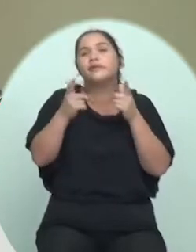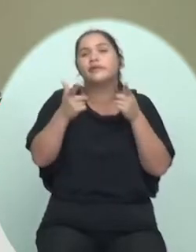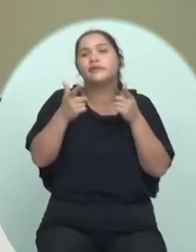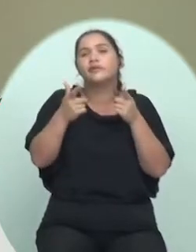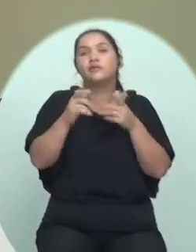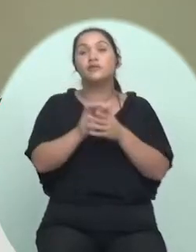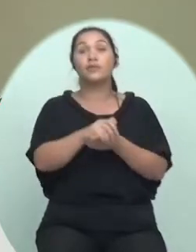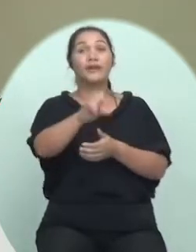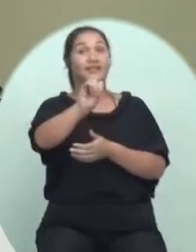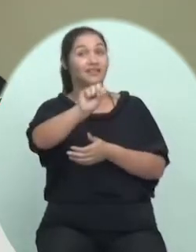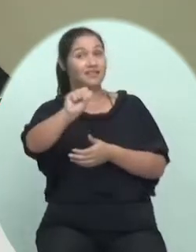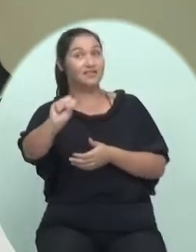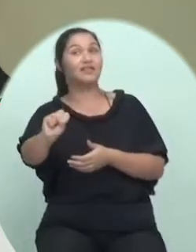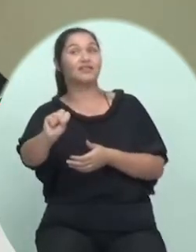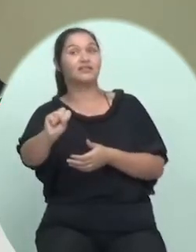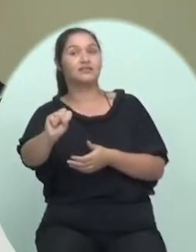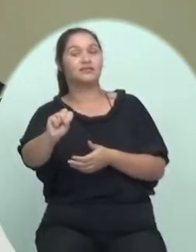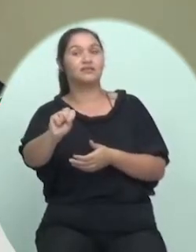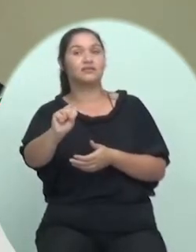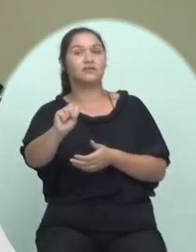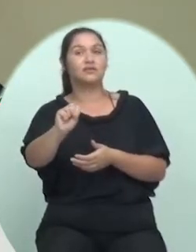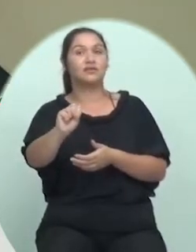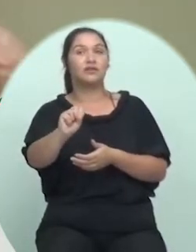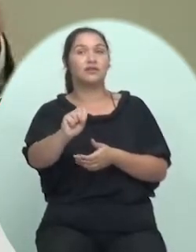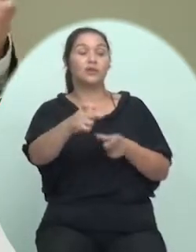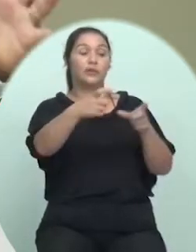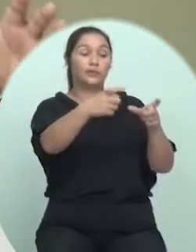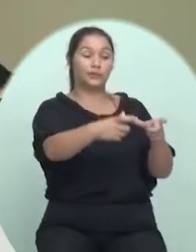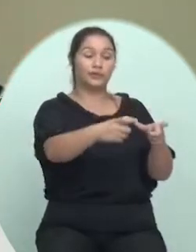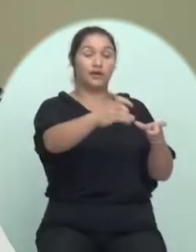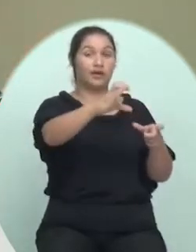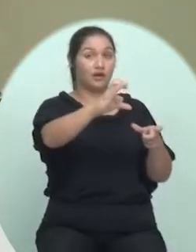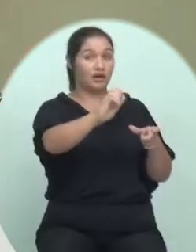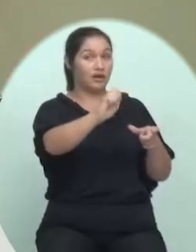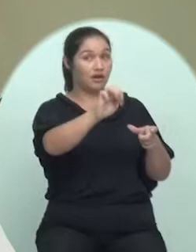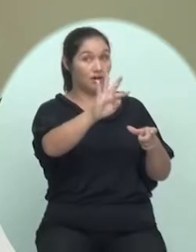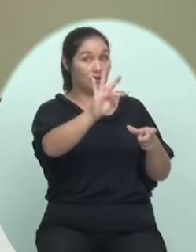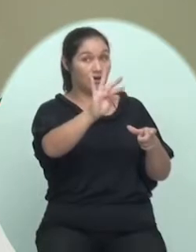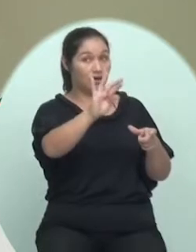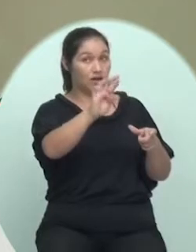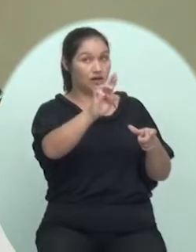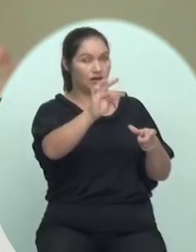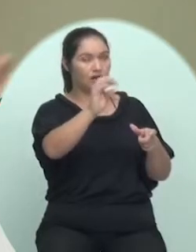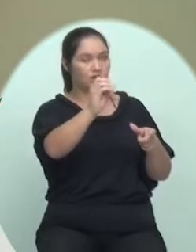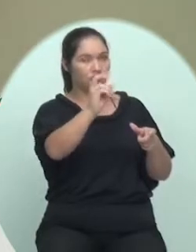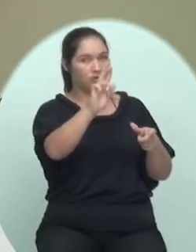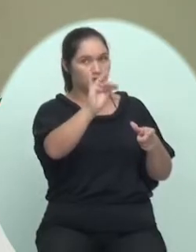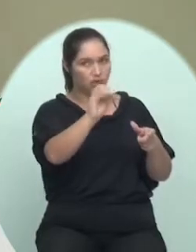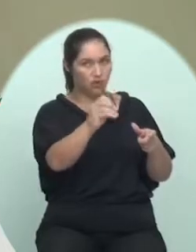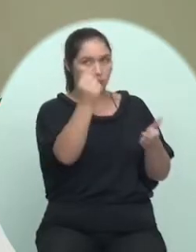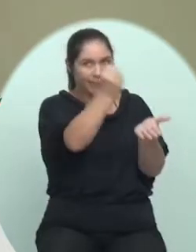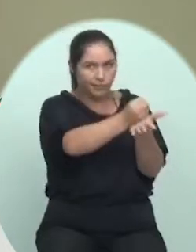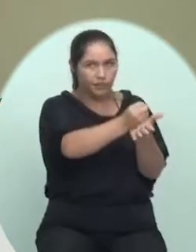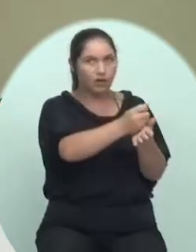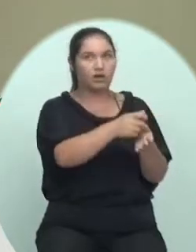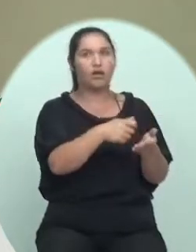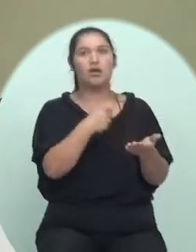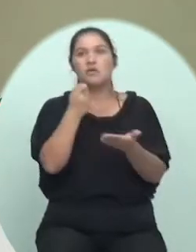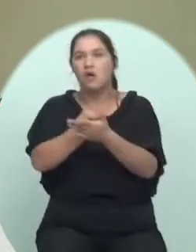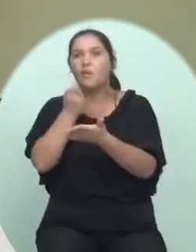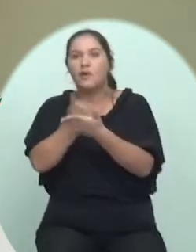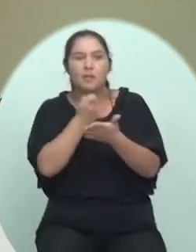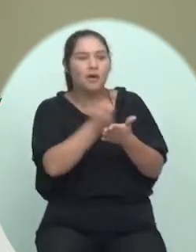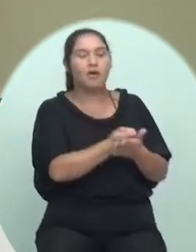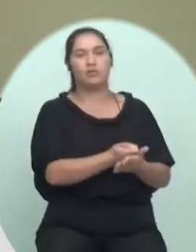do ISS cobrado pelos cartórios, né, aquela cobrança por fora. Antes, os cartórios eles estavam